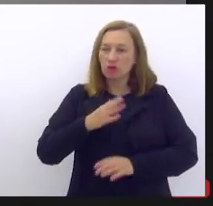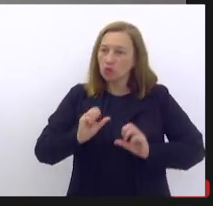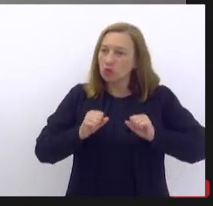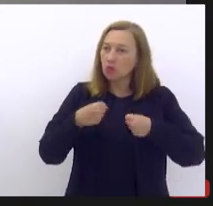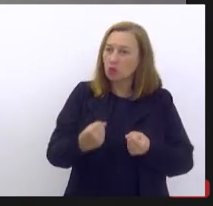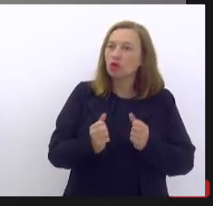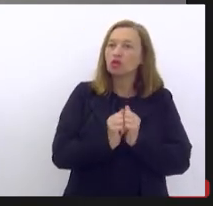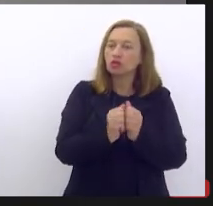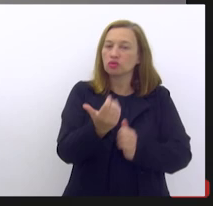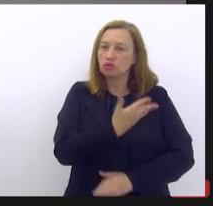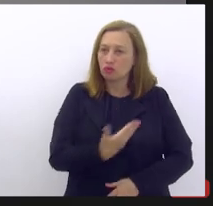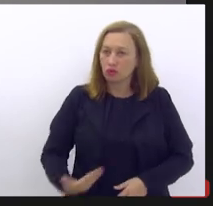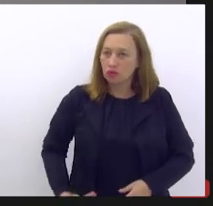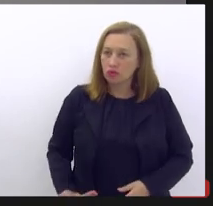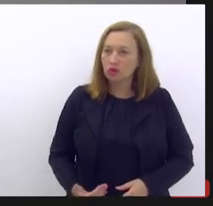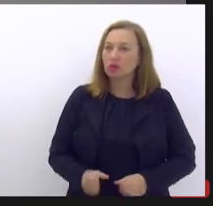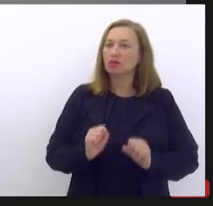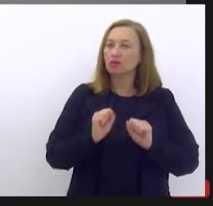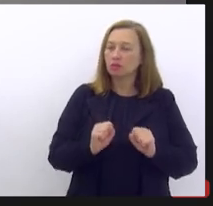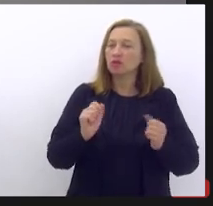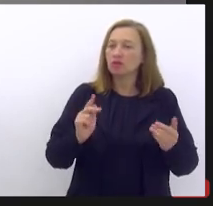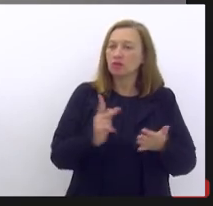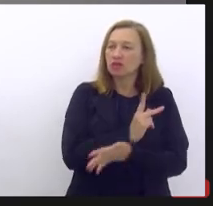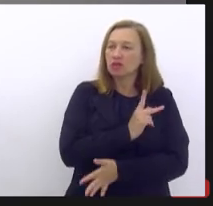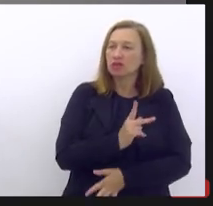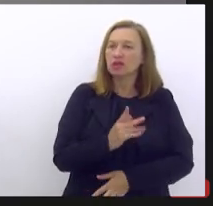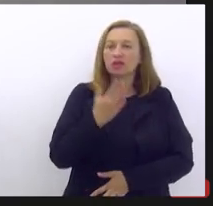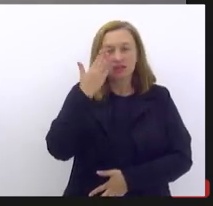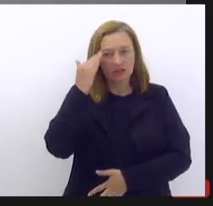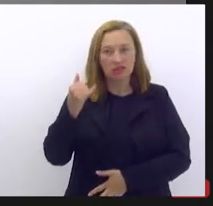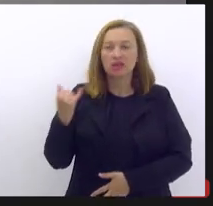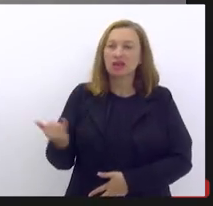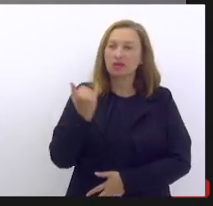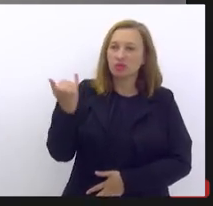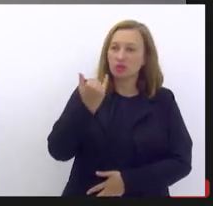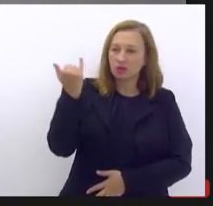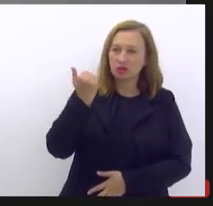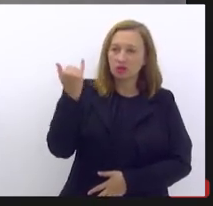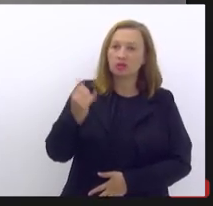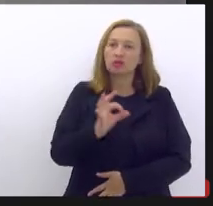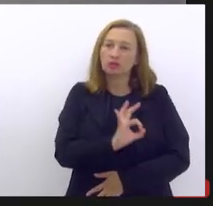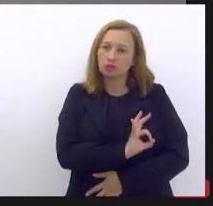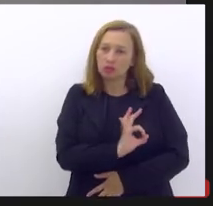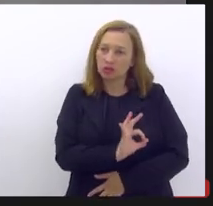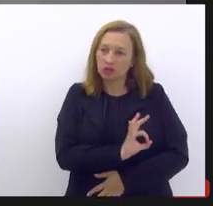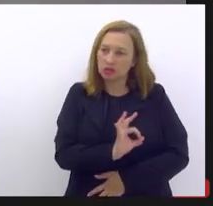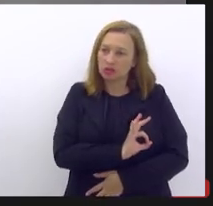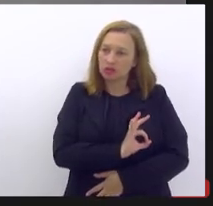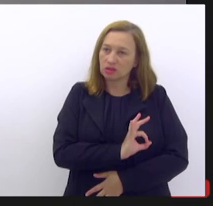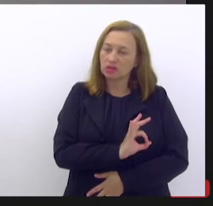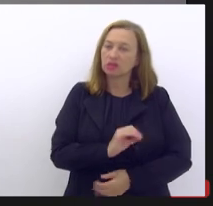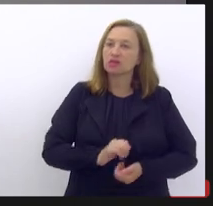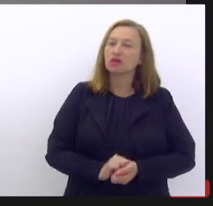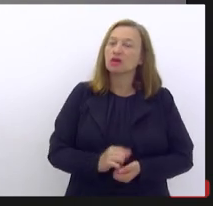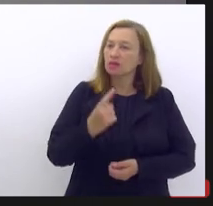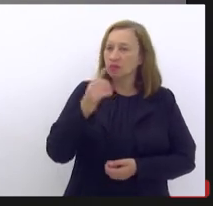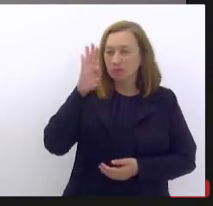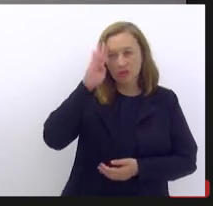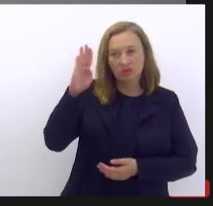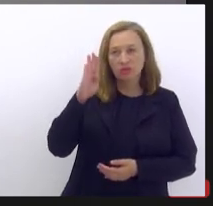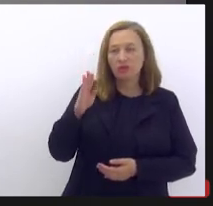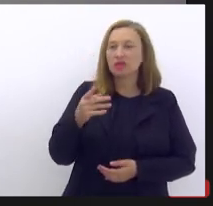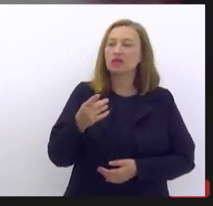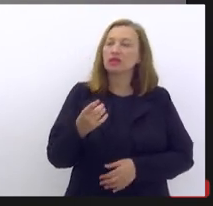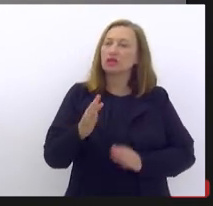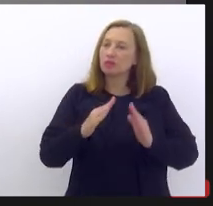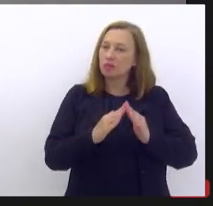junto ao governador, para que isso possa acontecer, porque eu sei que é de suma importância para os policiais, principalmente aqueles que moram na capital e na